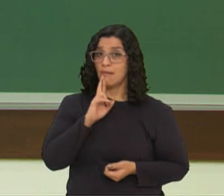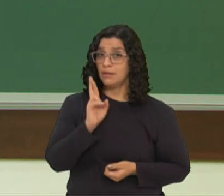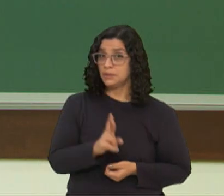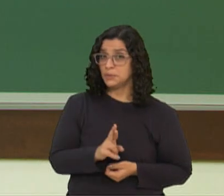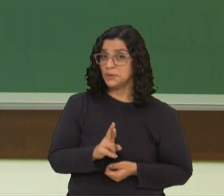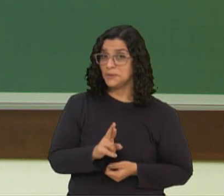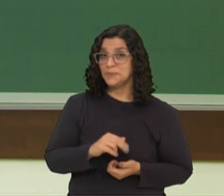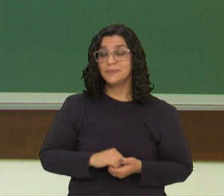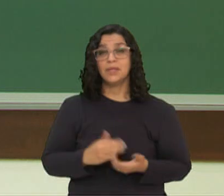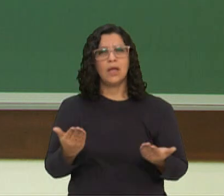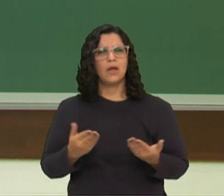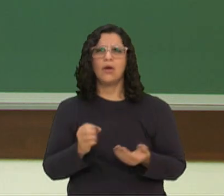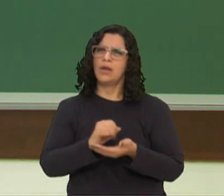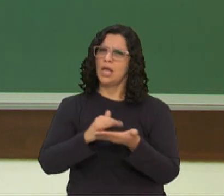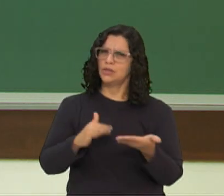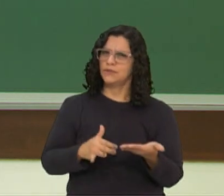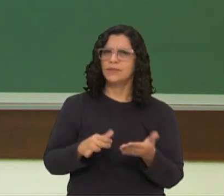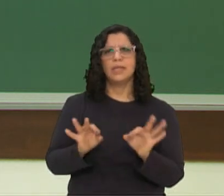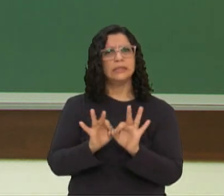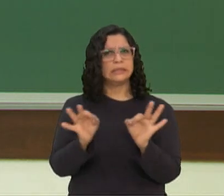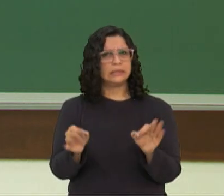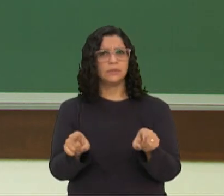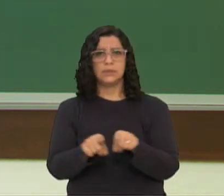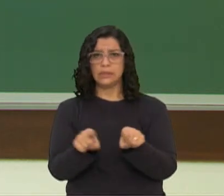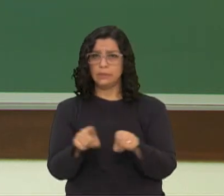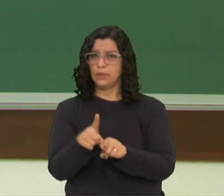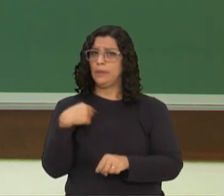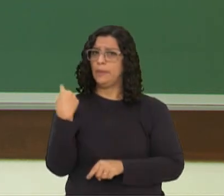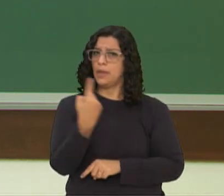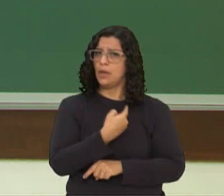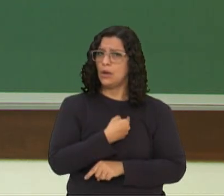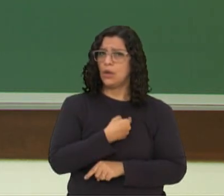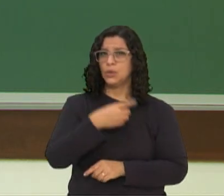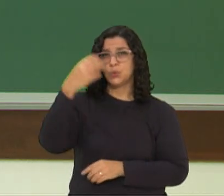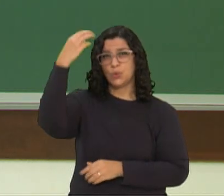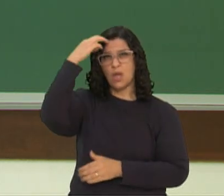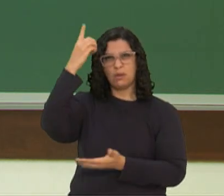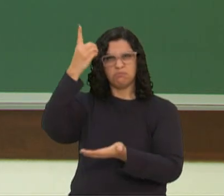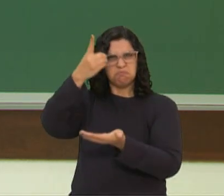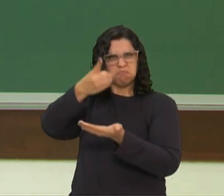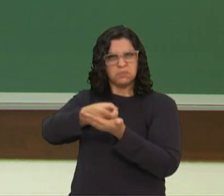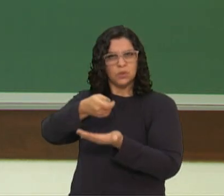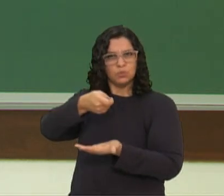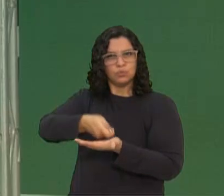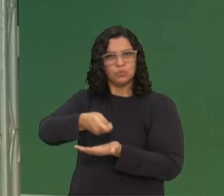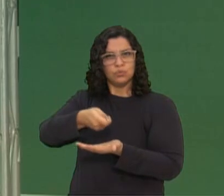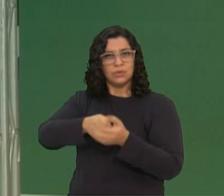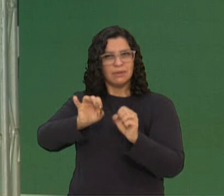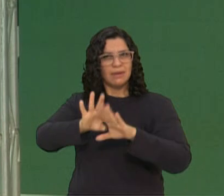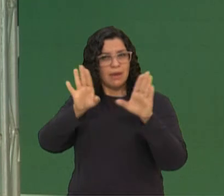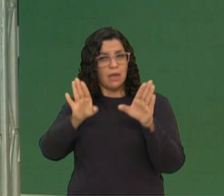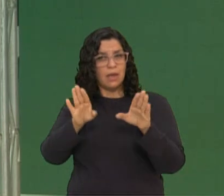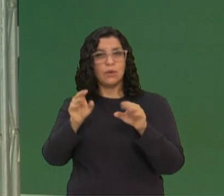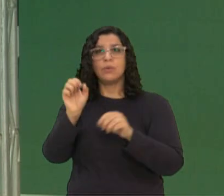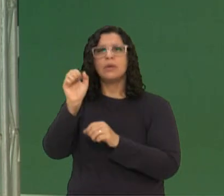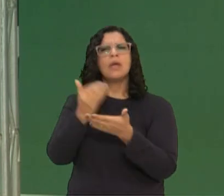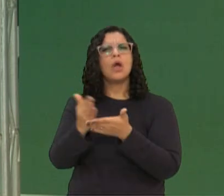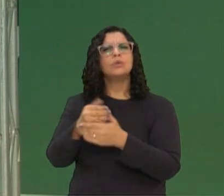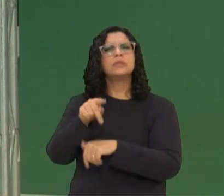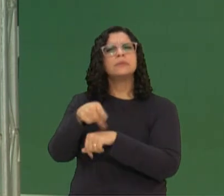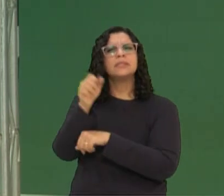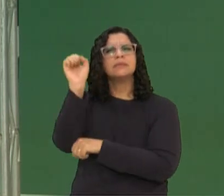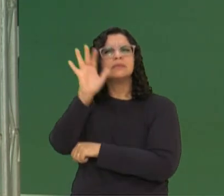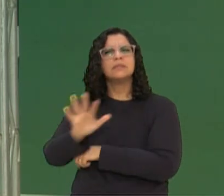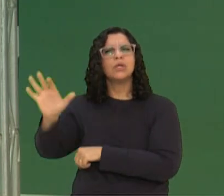Respondido, pessoal, esse exercício estava bastante simples para a gente. O despotismo esclarecido, regime de governo adotado em alguns países da Europa no